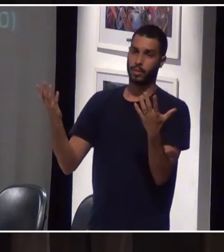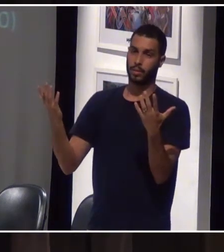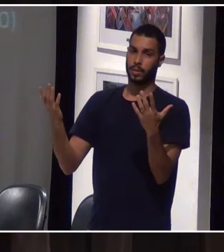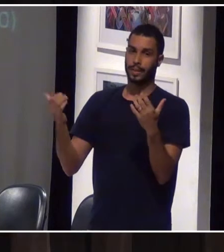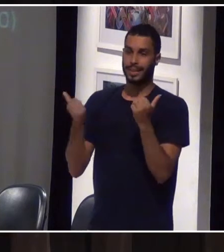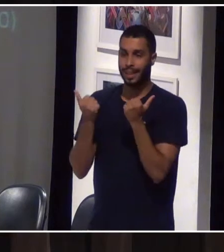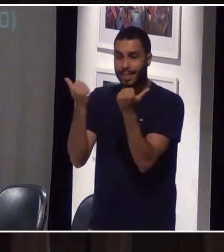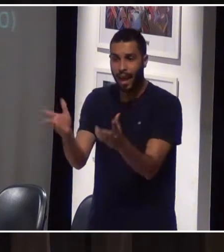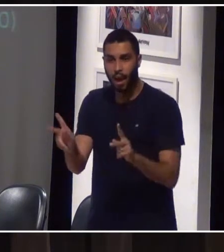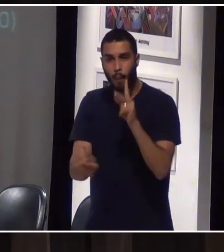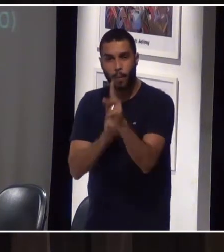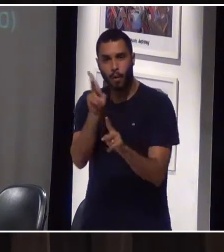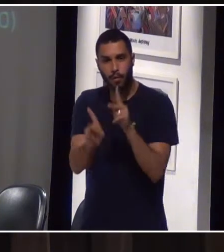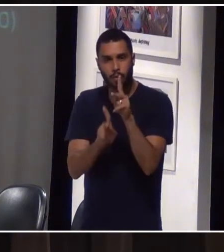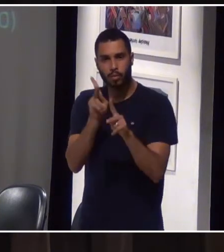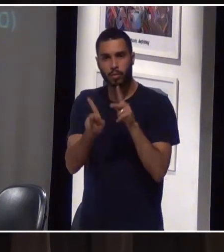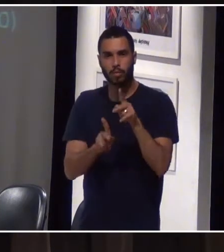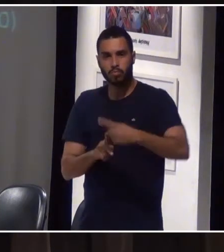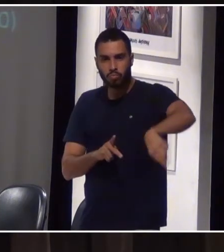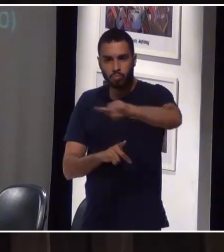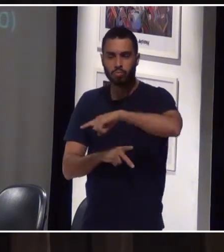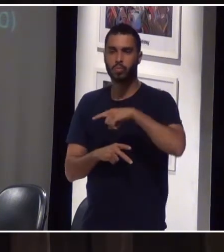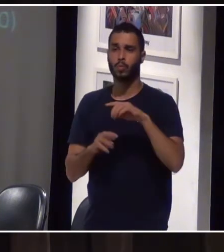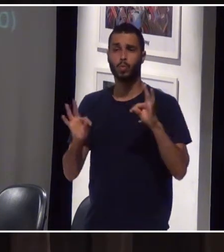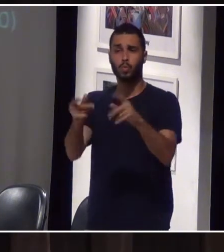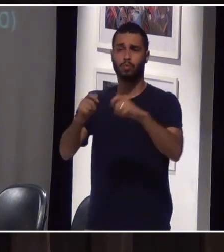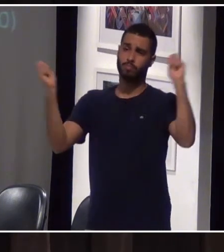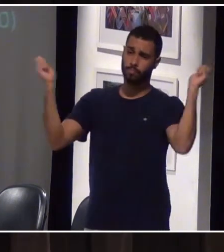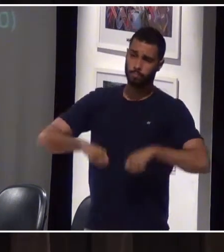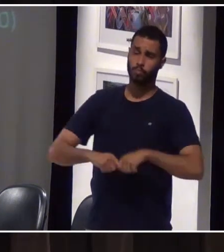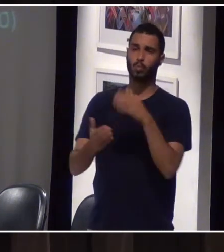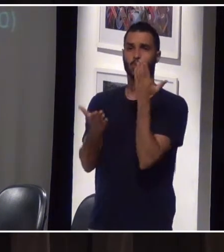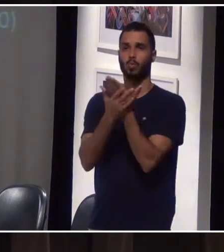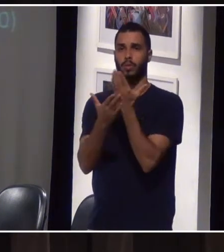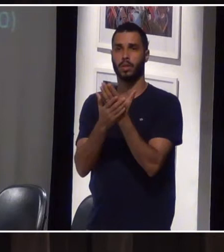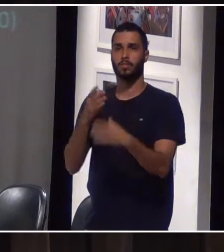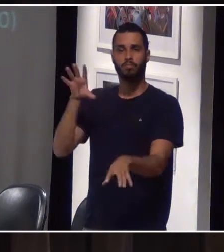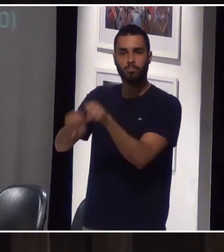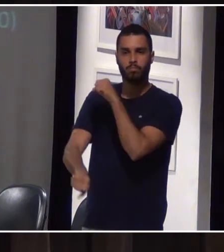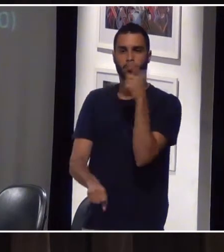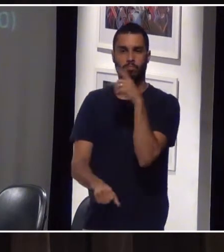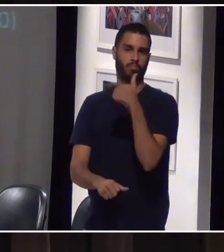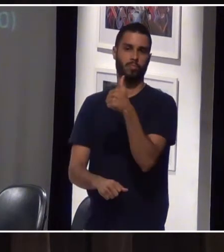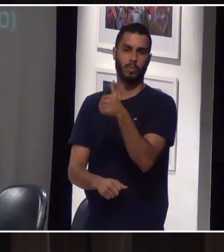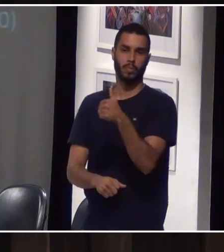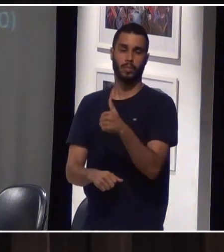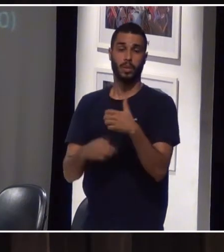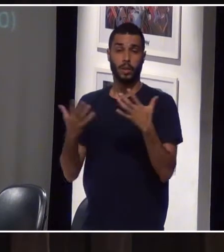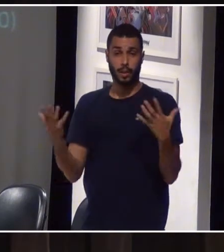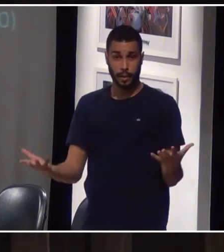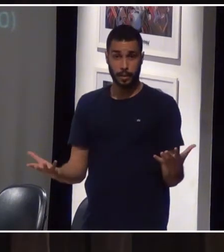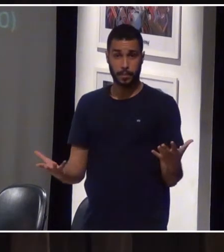para criar condições de que todos pudessem estudar, ter uma formação e, portanto, estarem